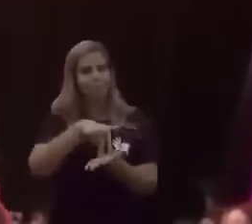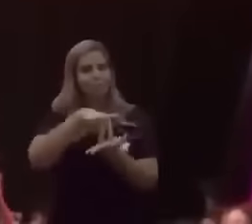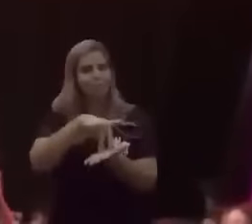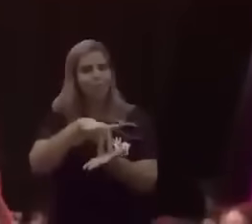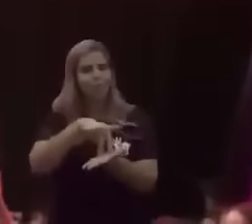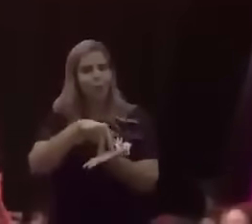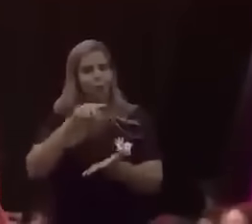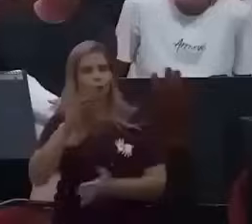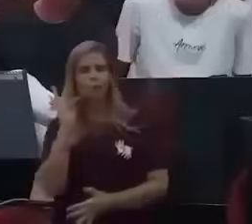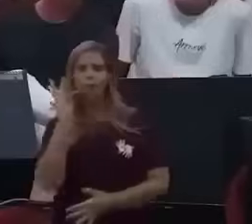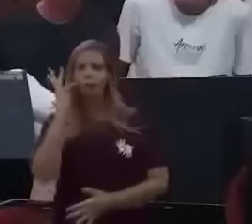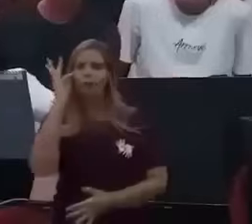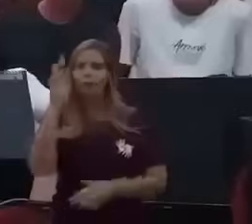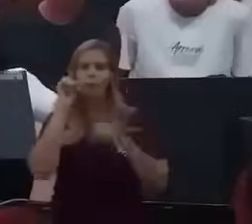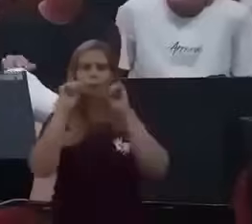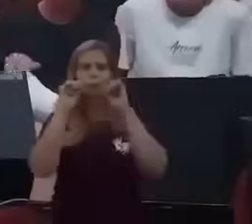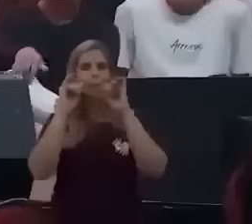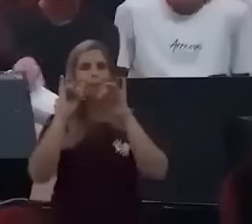ser uma bênção.